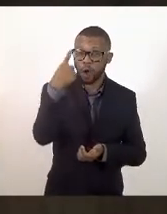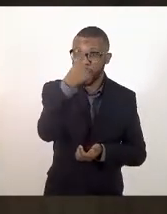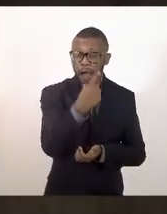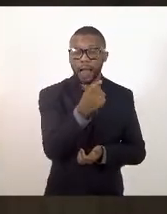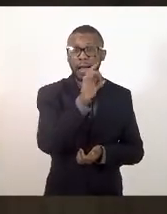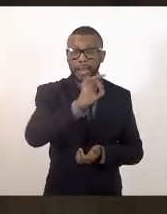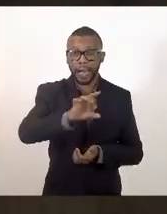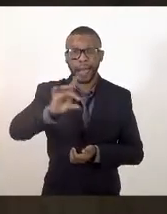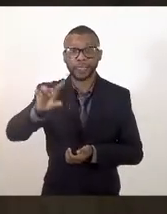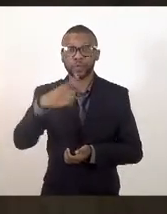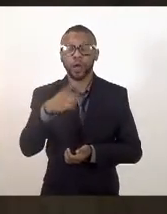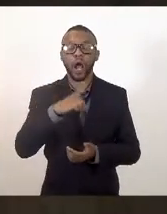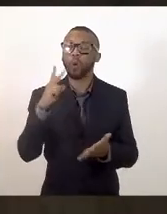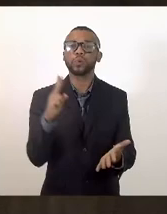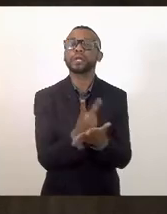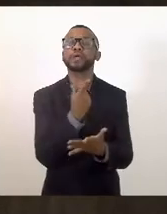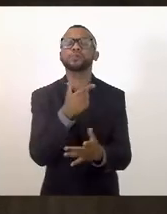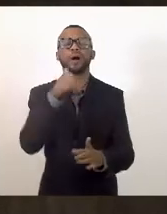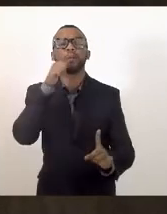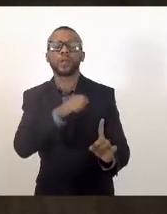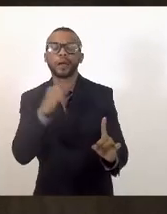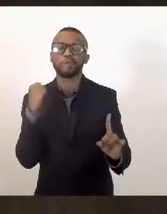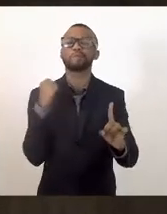um feminicídio.